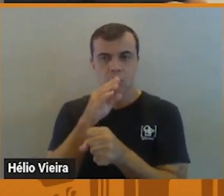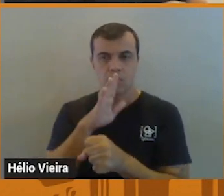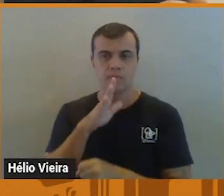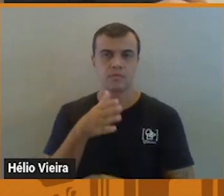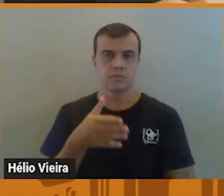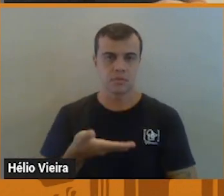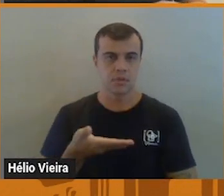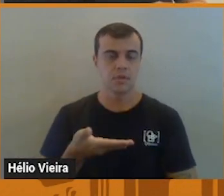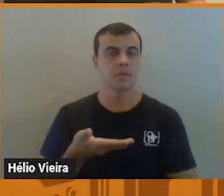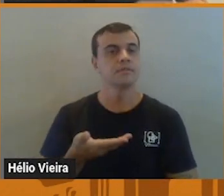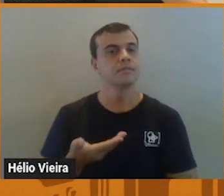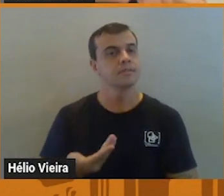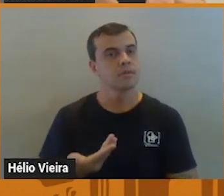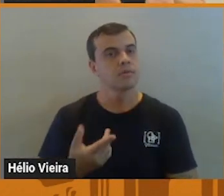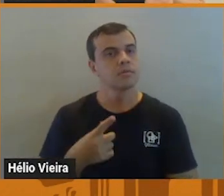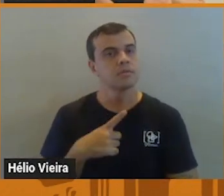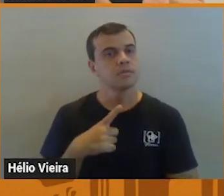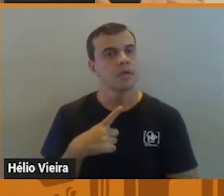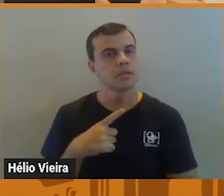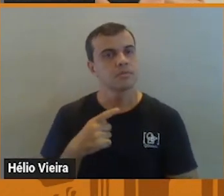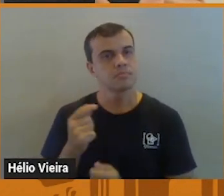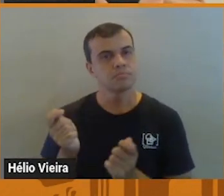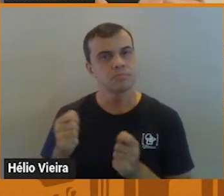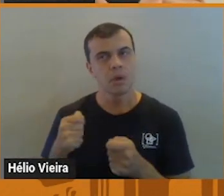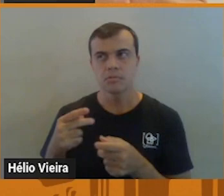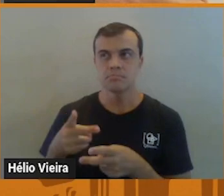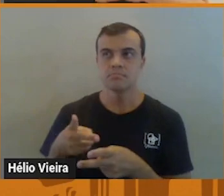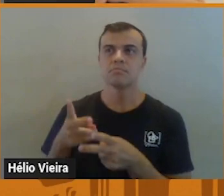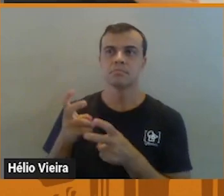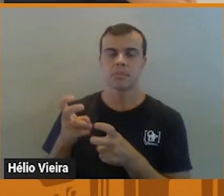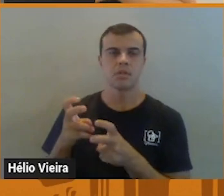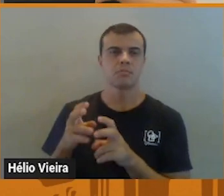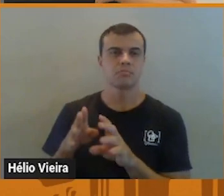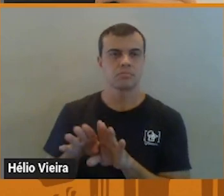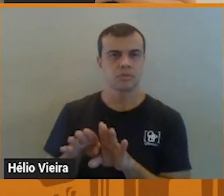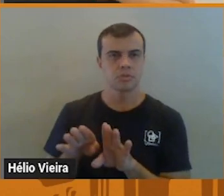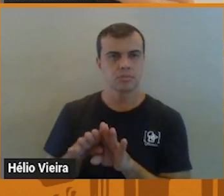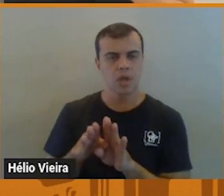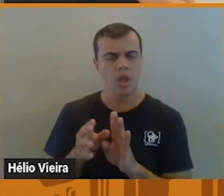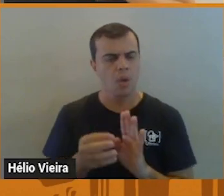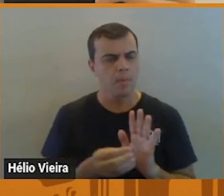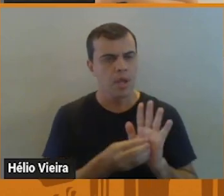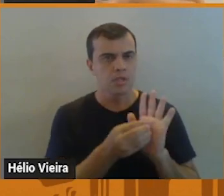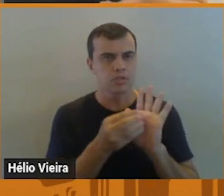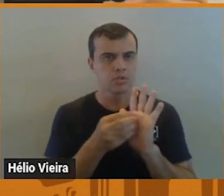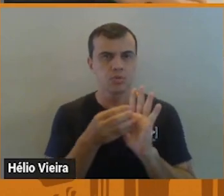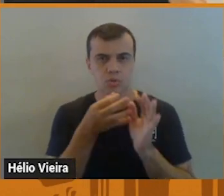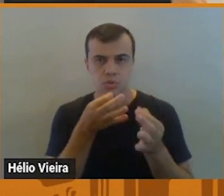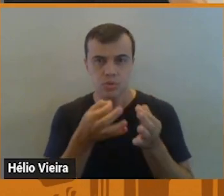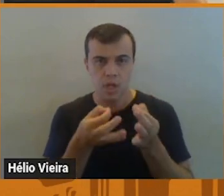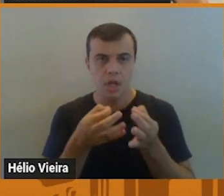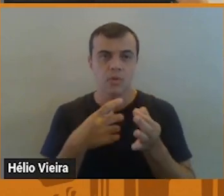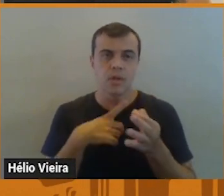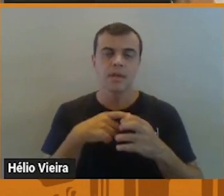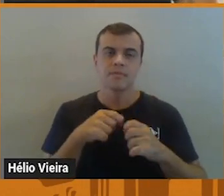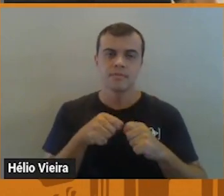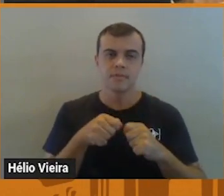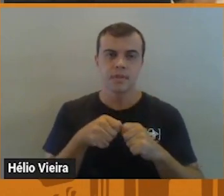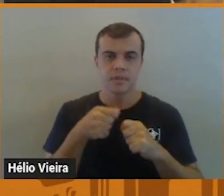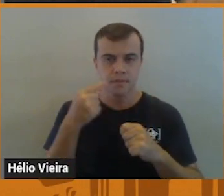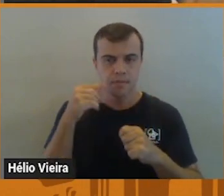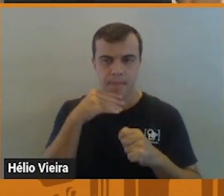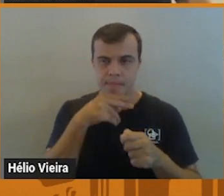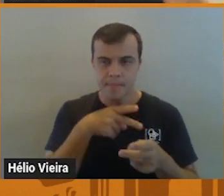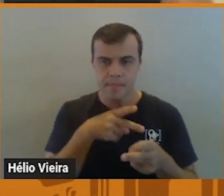contemporâneas. Então, isso pode ser algo que chame a atenção, isso pode ser um registro até sugerido para que eles façam, para que eles